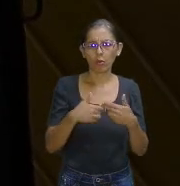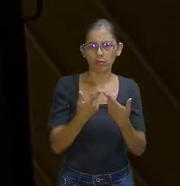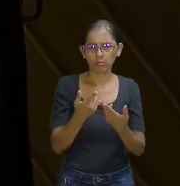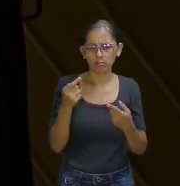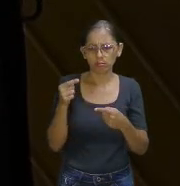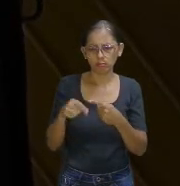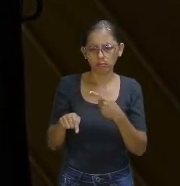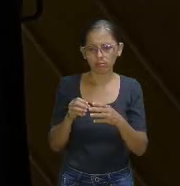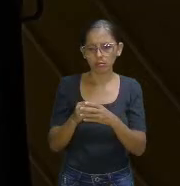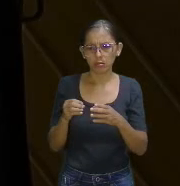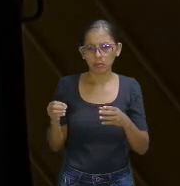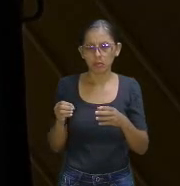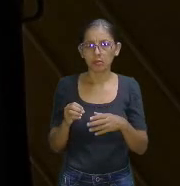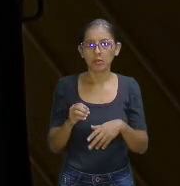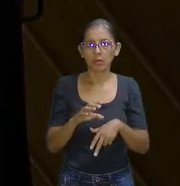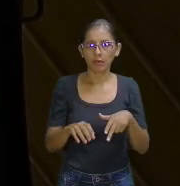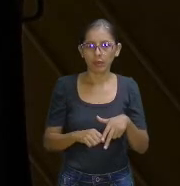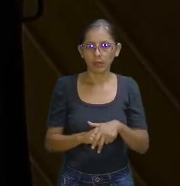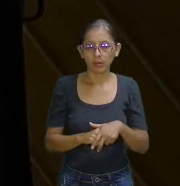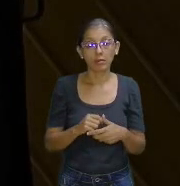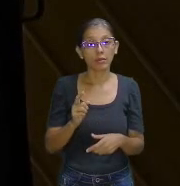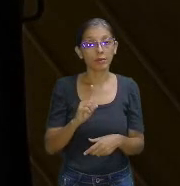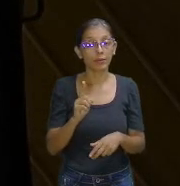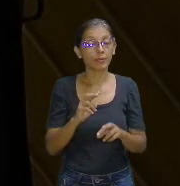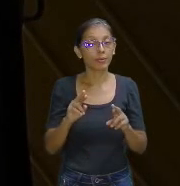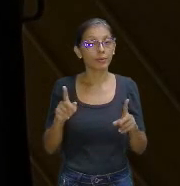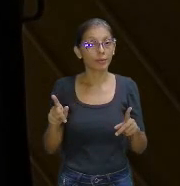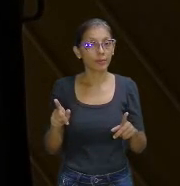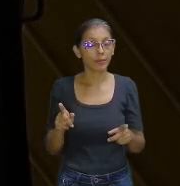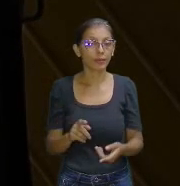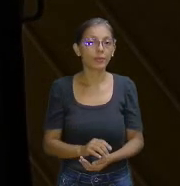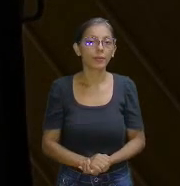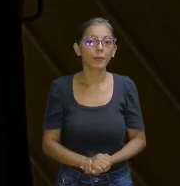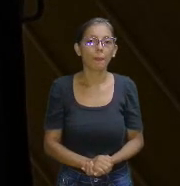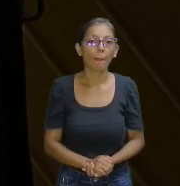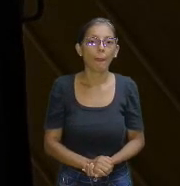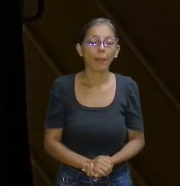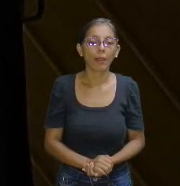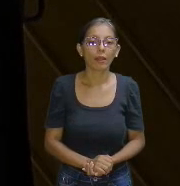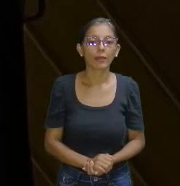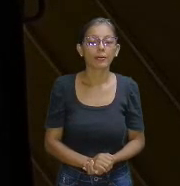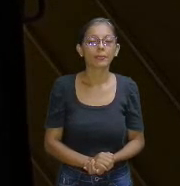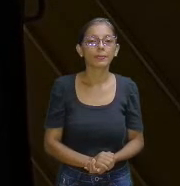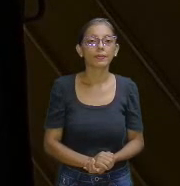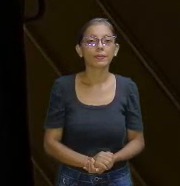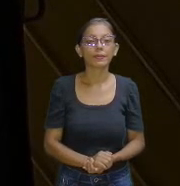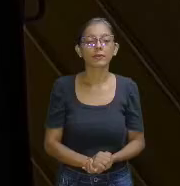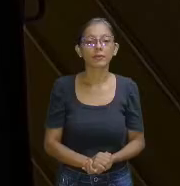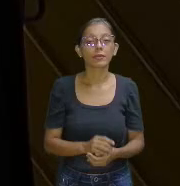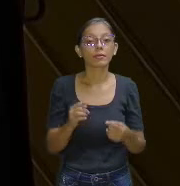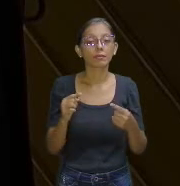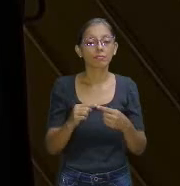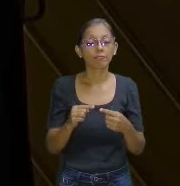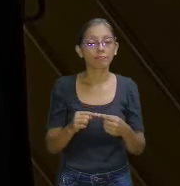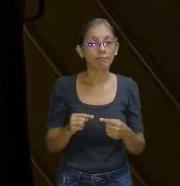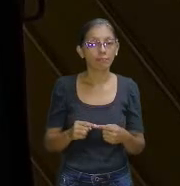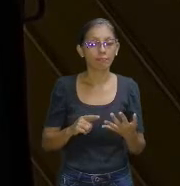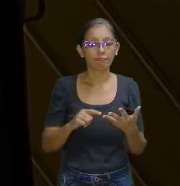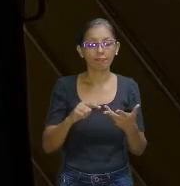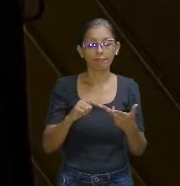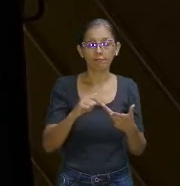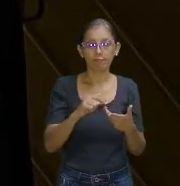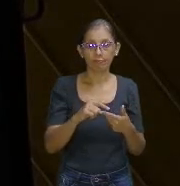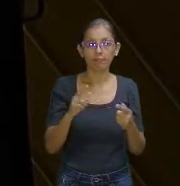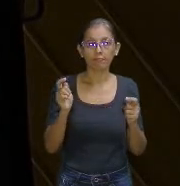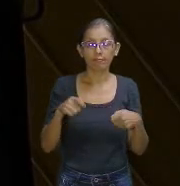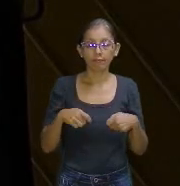aplicação dessa orientação exige uma análise contextual e probatória do caso concreto, levando-se em consideração o conjunto dos elementos